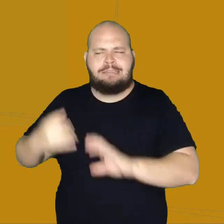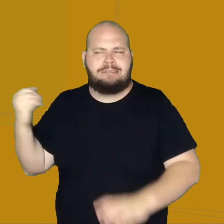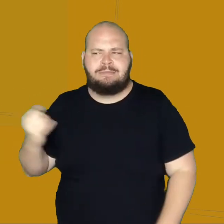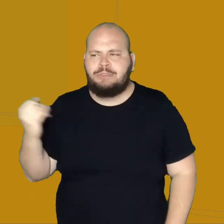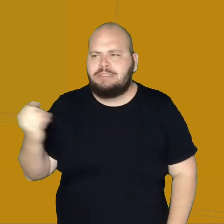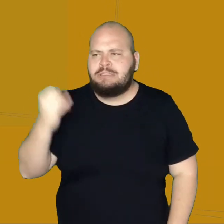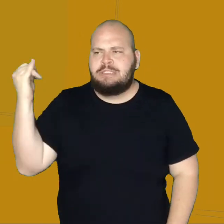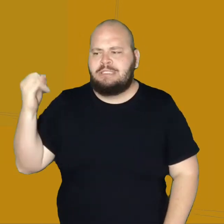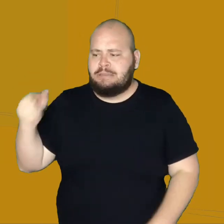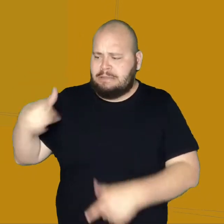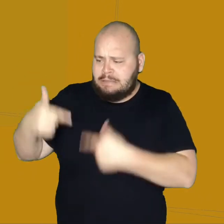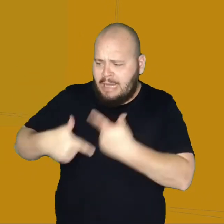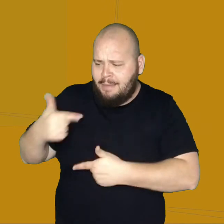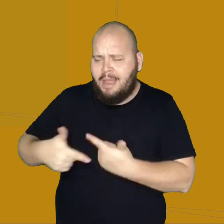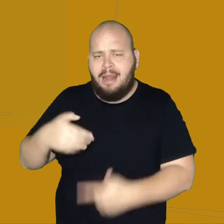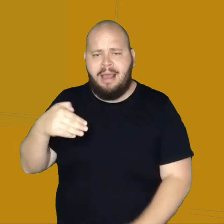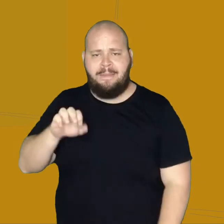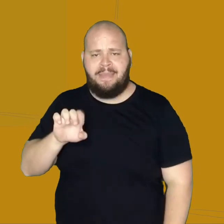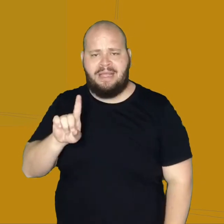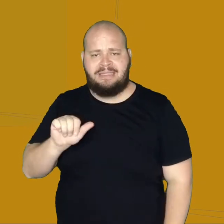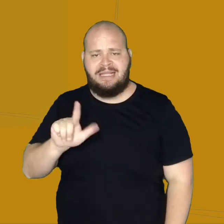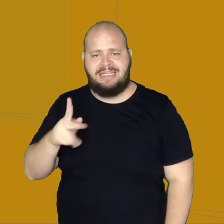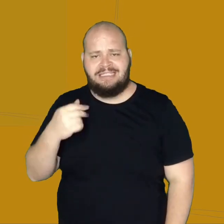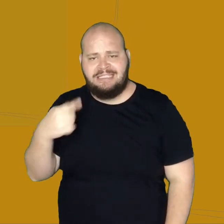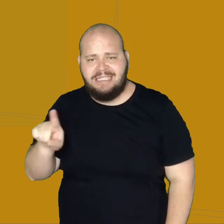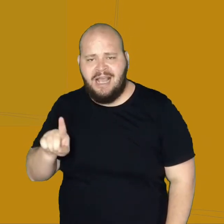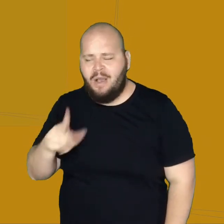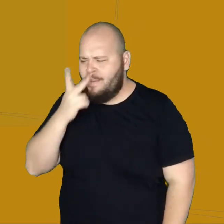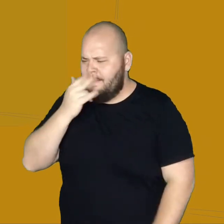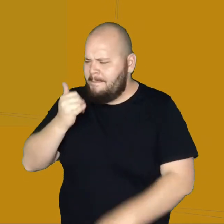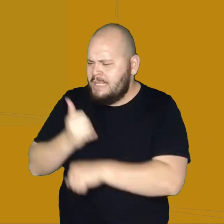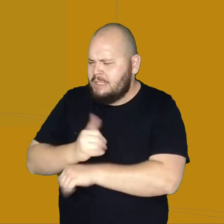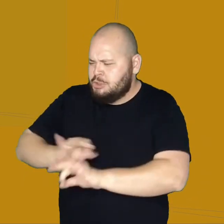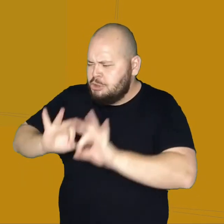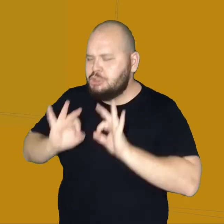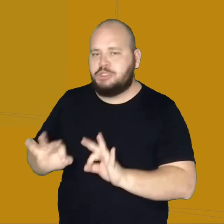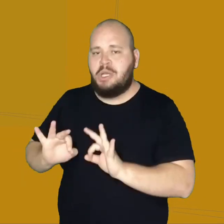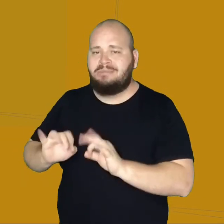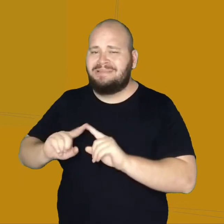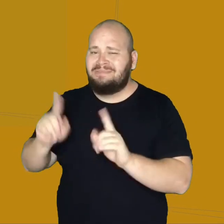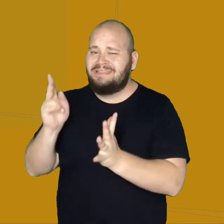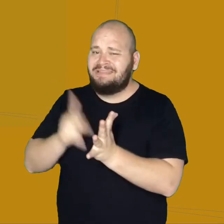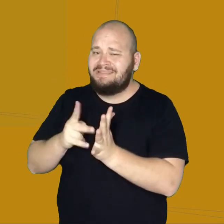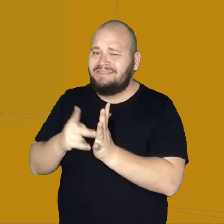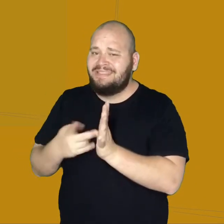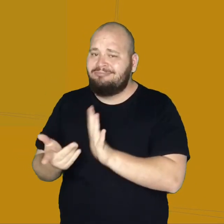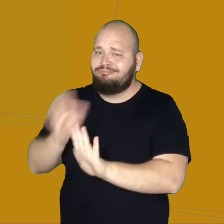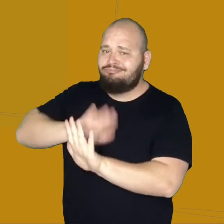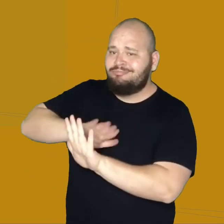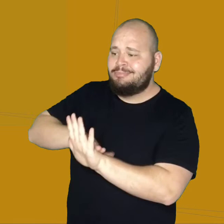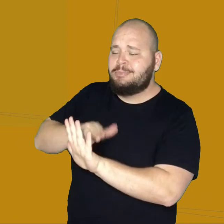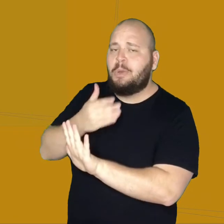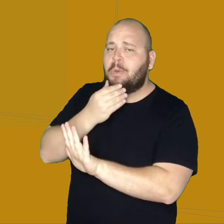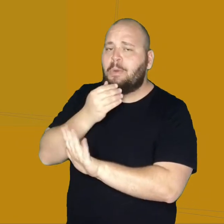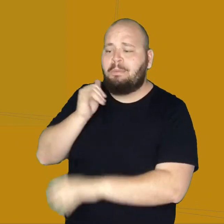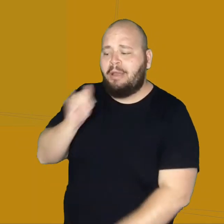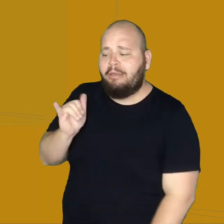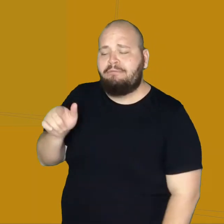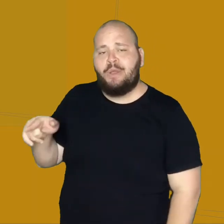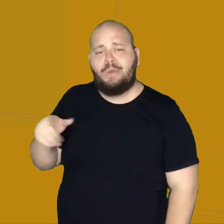esse trechinho para vocês porque é bem interessante. O vigário diz assim: só se pode explicar pela confusão das línguas na Torre de